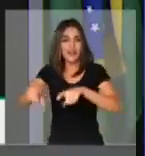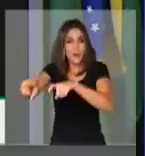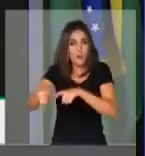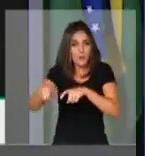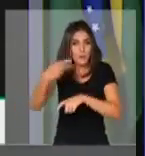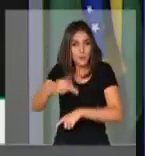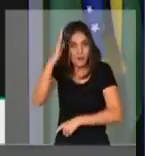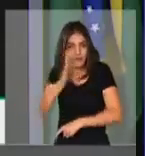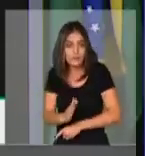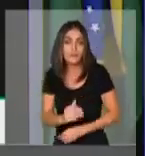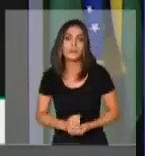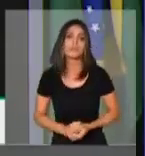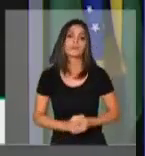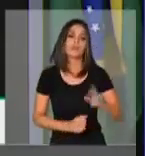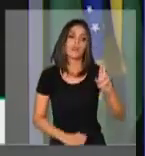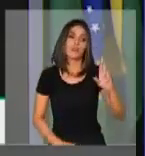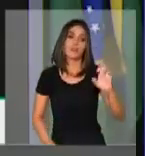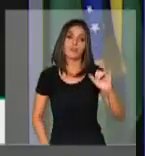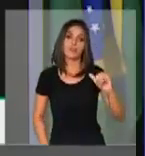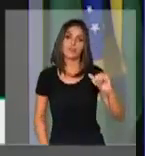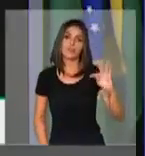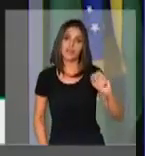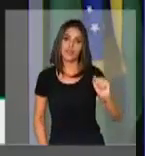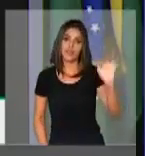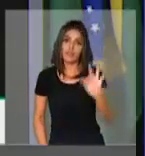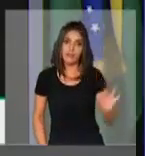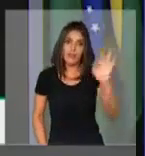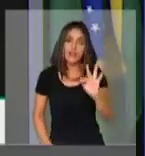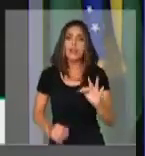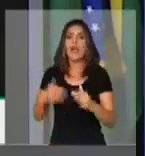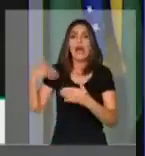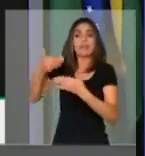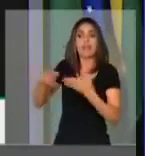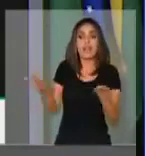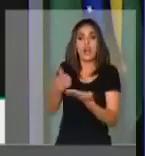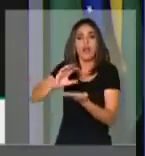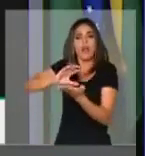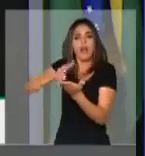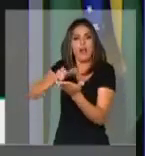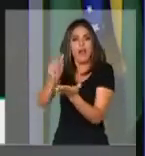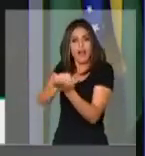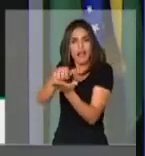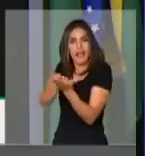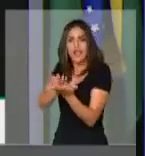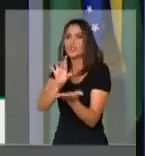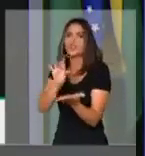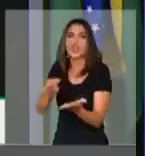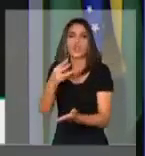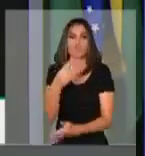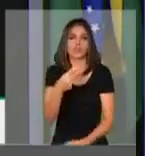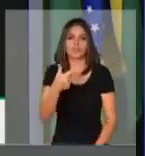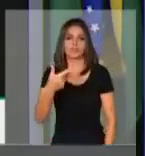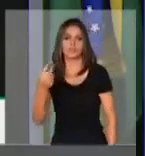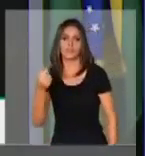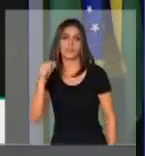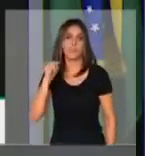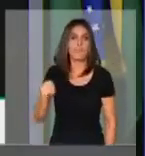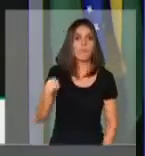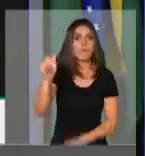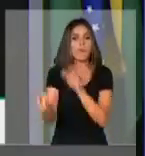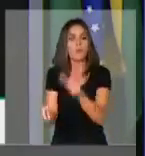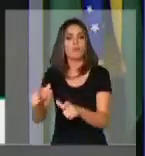e que, segundo dados da Receita Federal, até o presente momento, foram cadastrados apenas 320